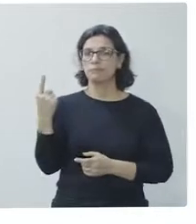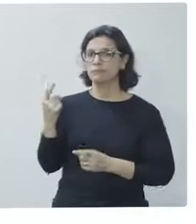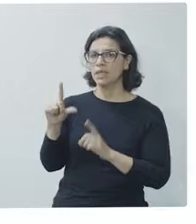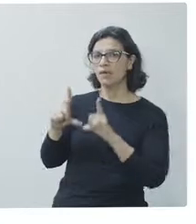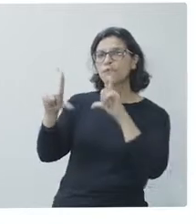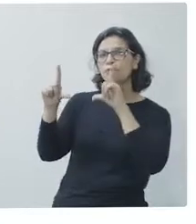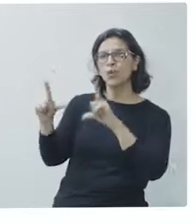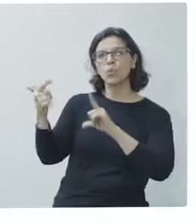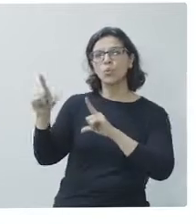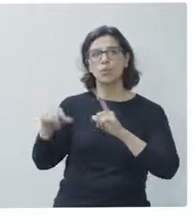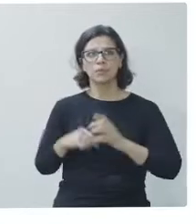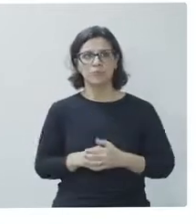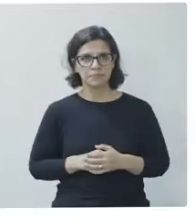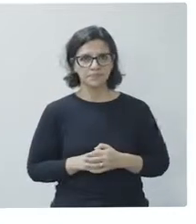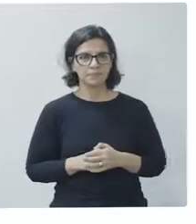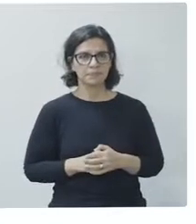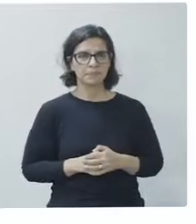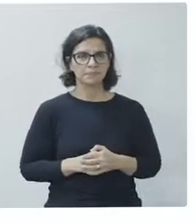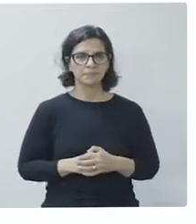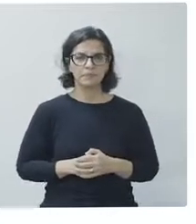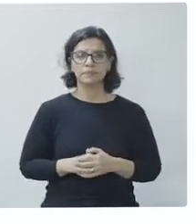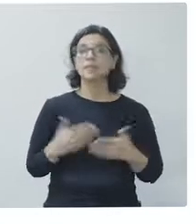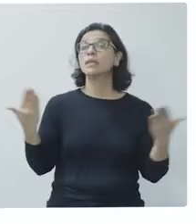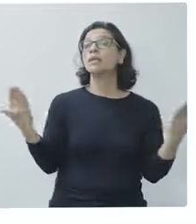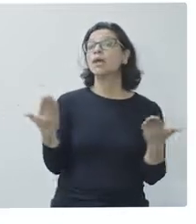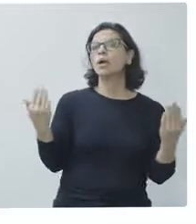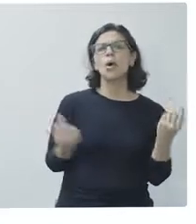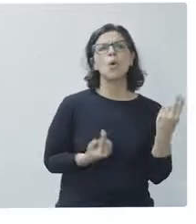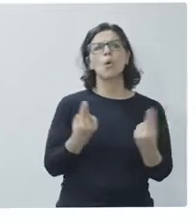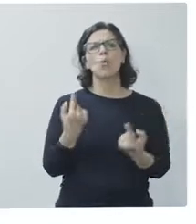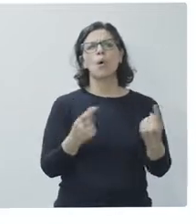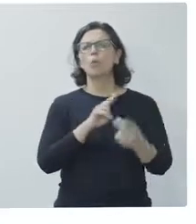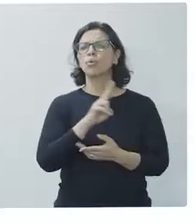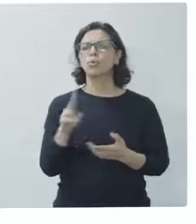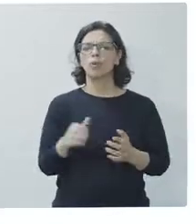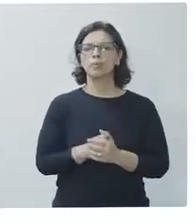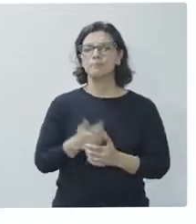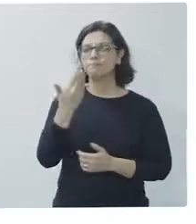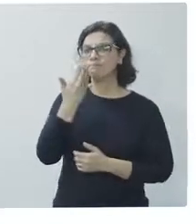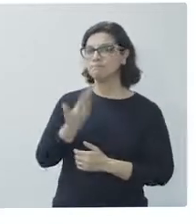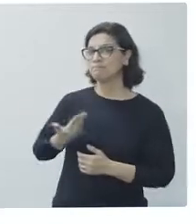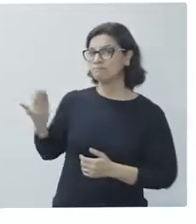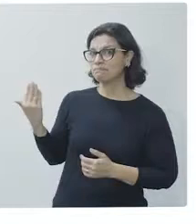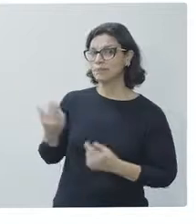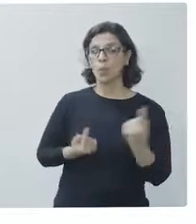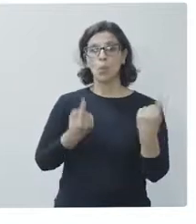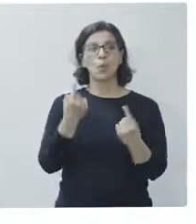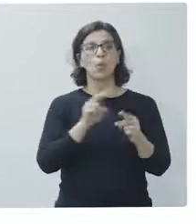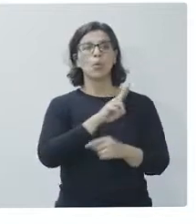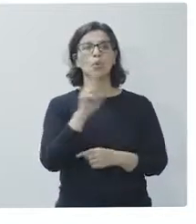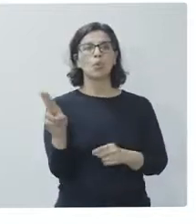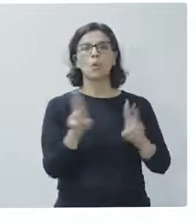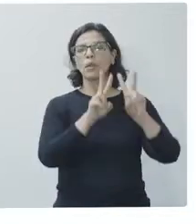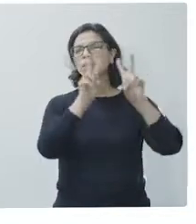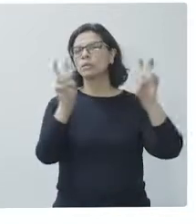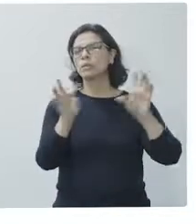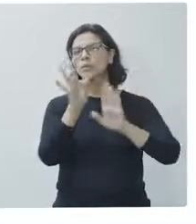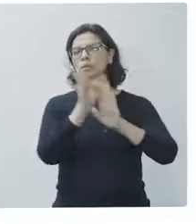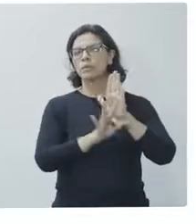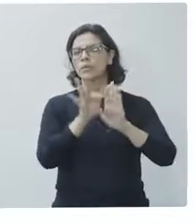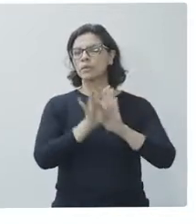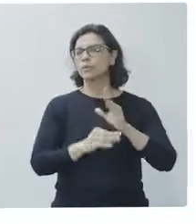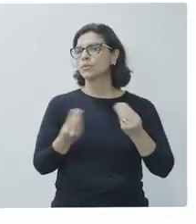também esta outra imagem. E então, qual o título